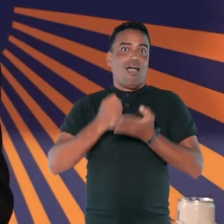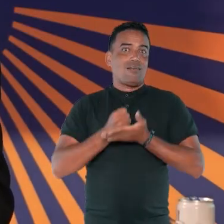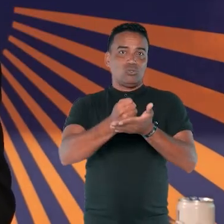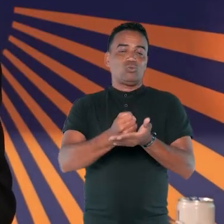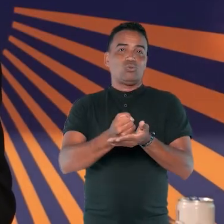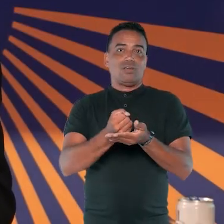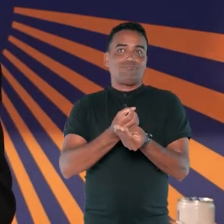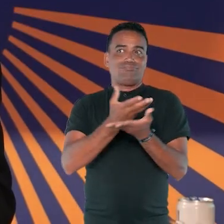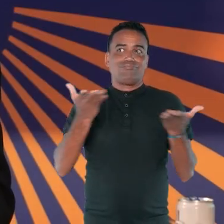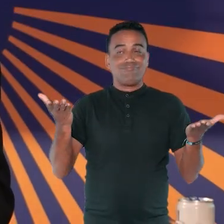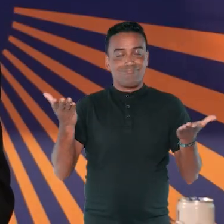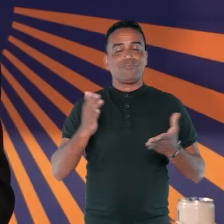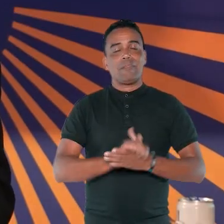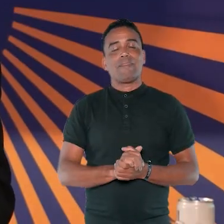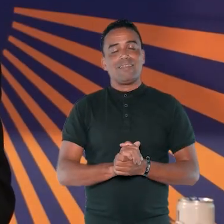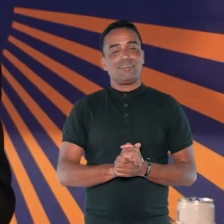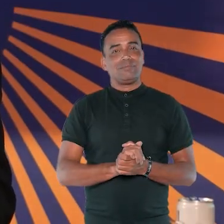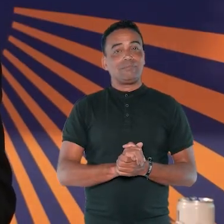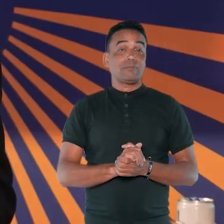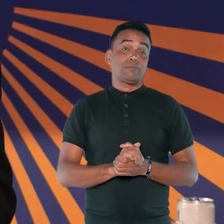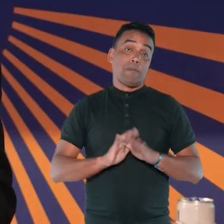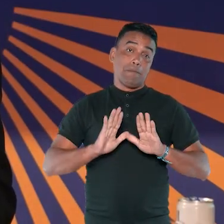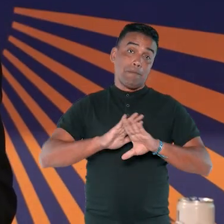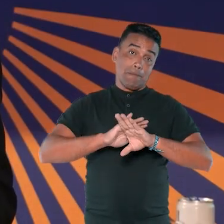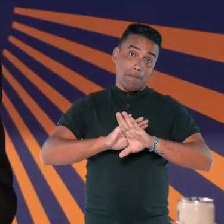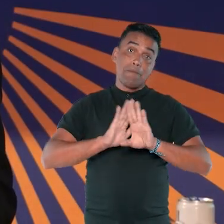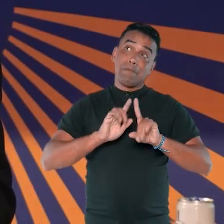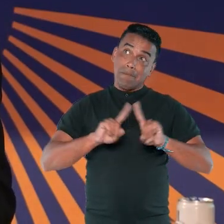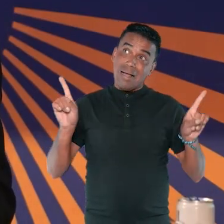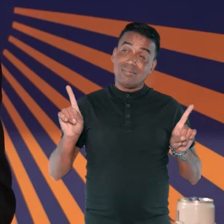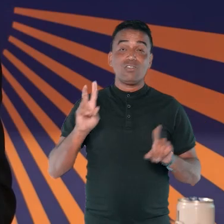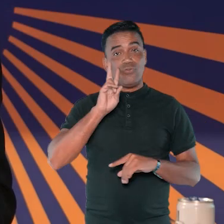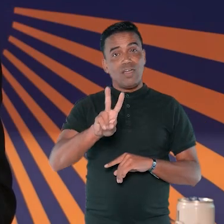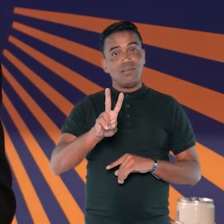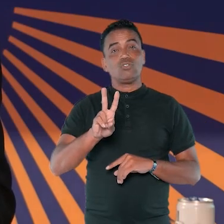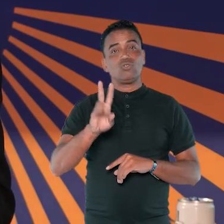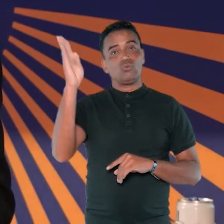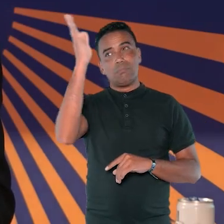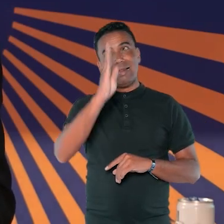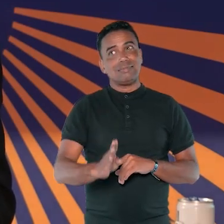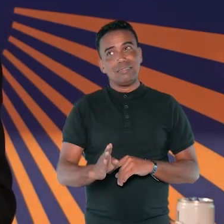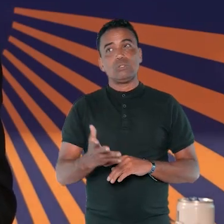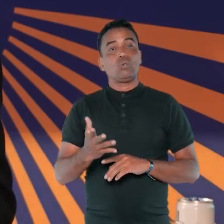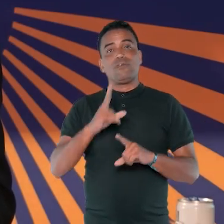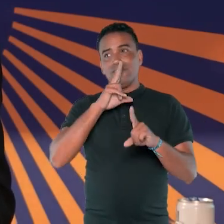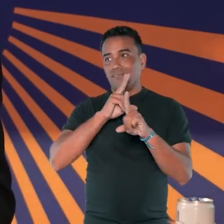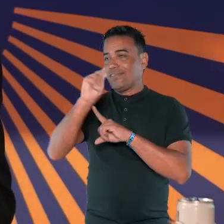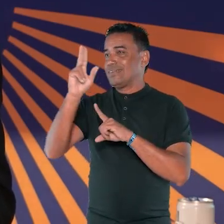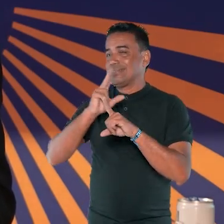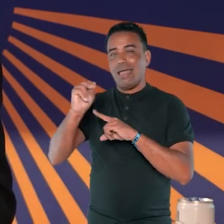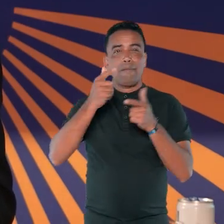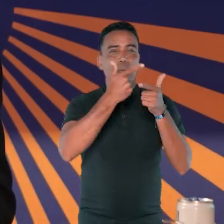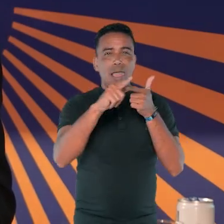elas ajudam em muita coisa, mas eu vejo ainda um país por vencer, muitos